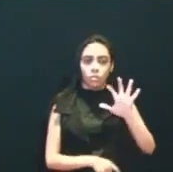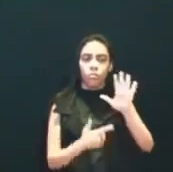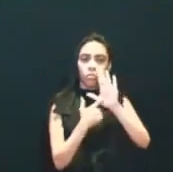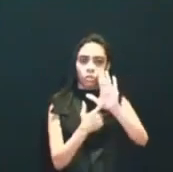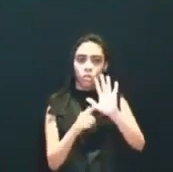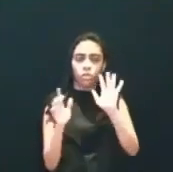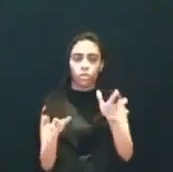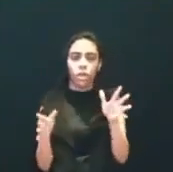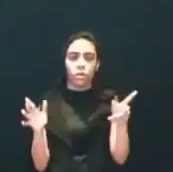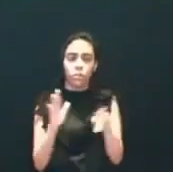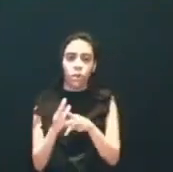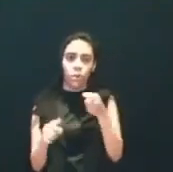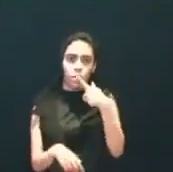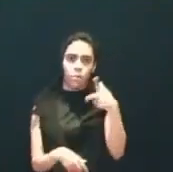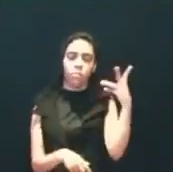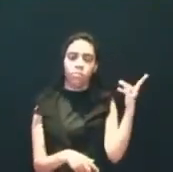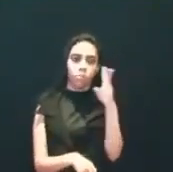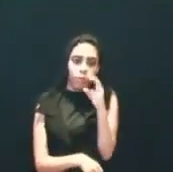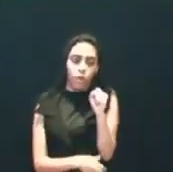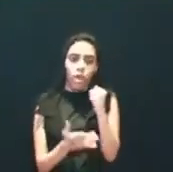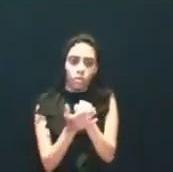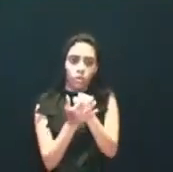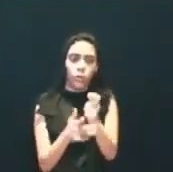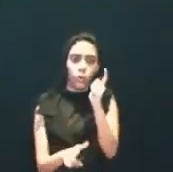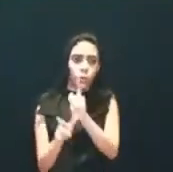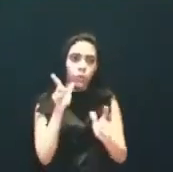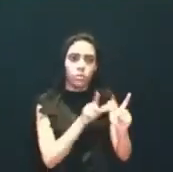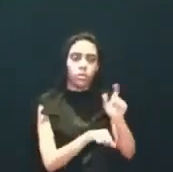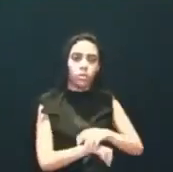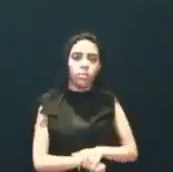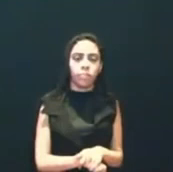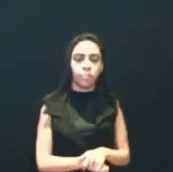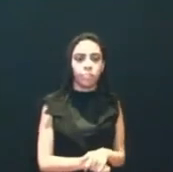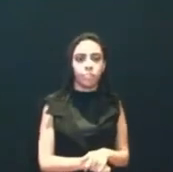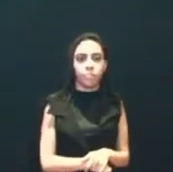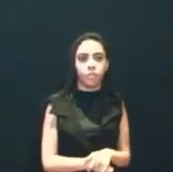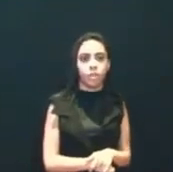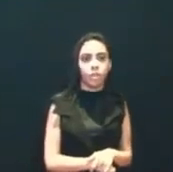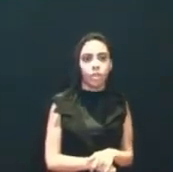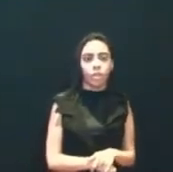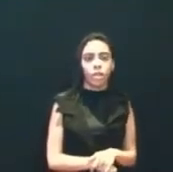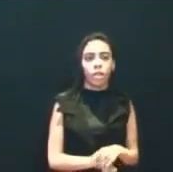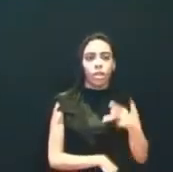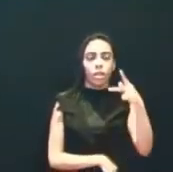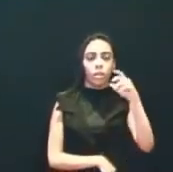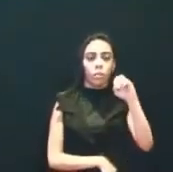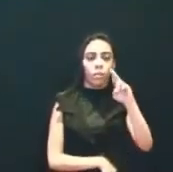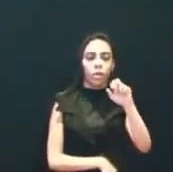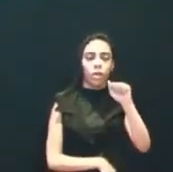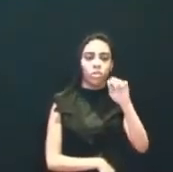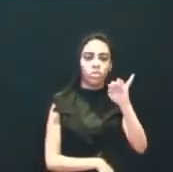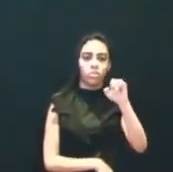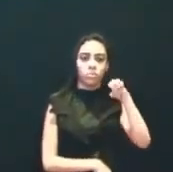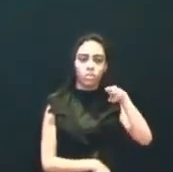inibidor seletivo potente dessa mutação, que é o ponatinib. O ponatinib é a única droga